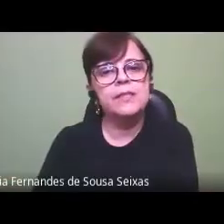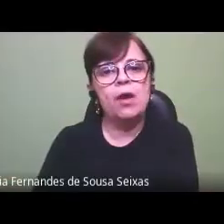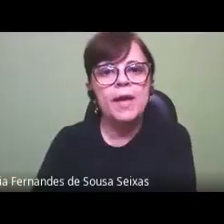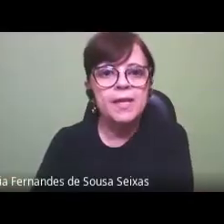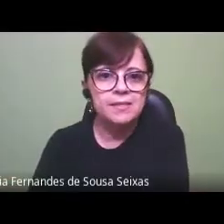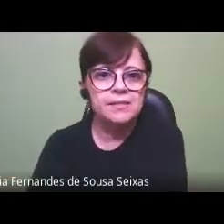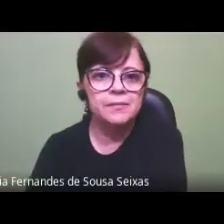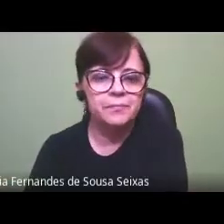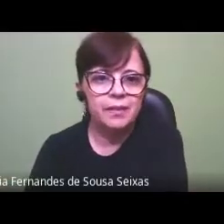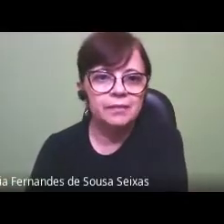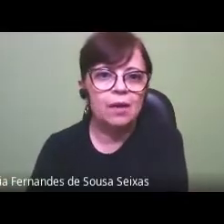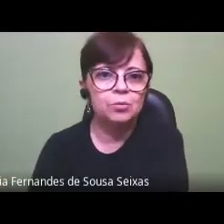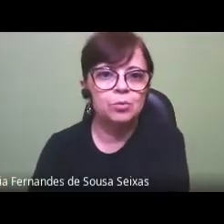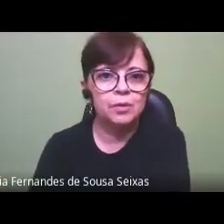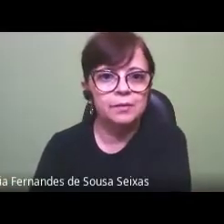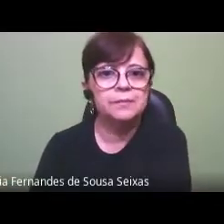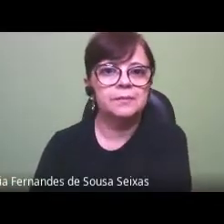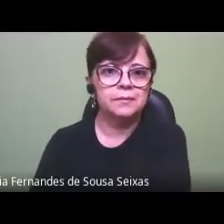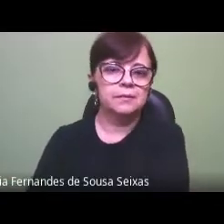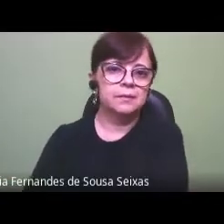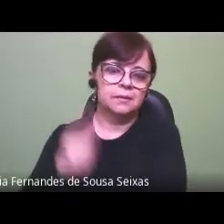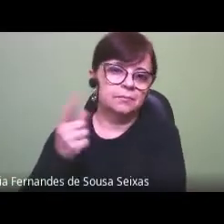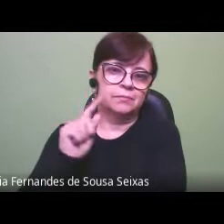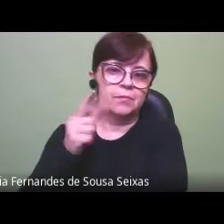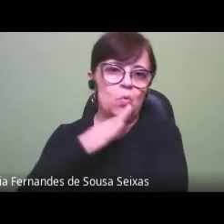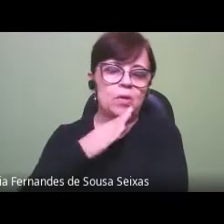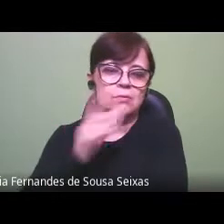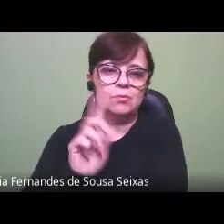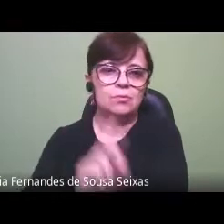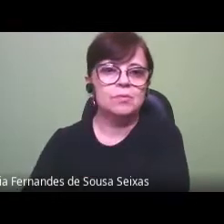Elisângela, seu sinal é esse, da autora.